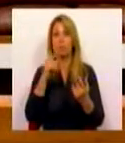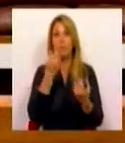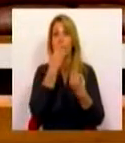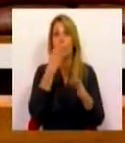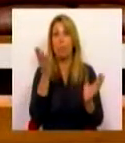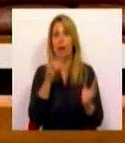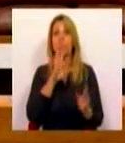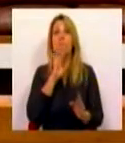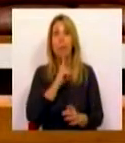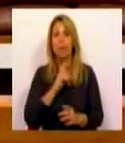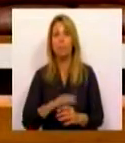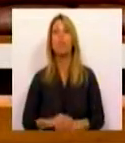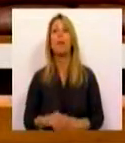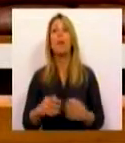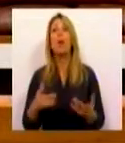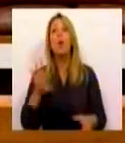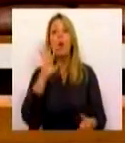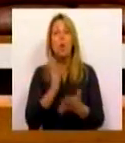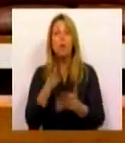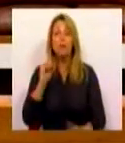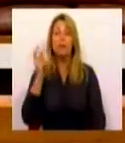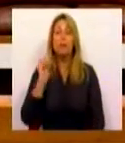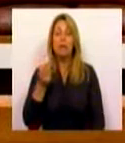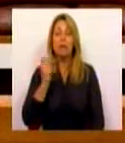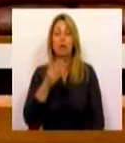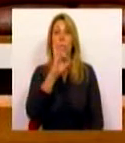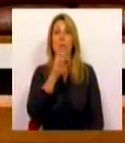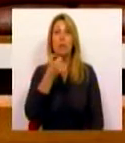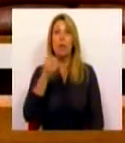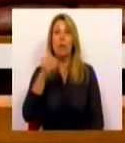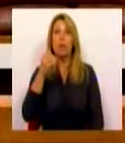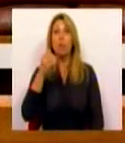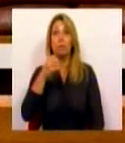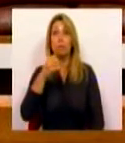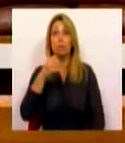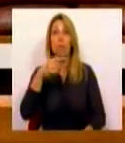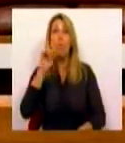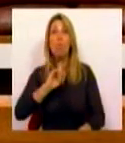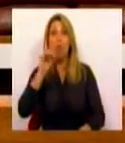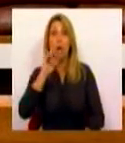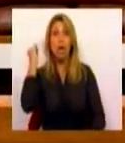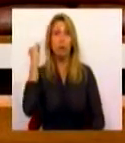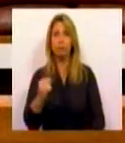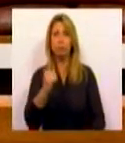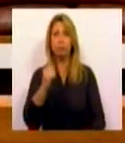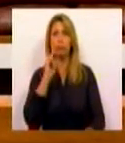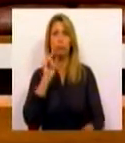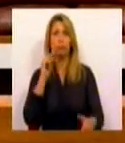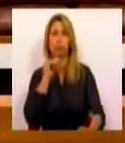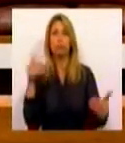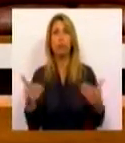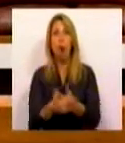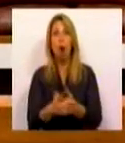Nos últimos 10 anos, cerca de 450 mulheres foram assassinadas e mais de 500